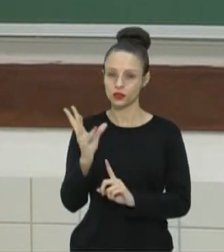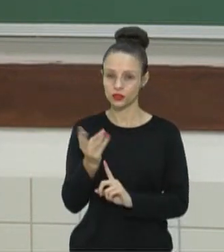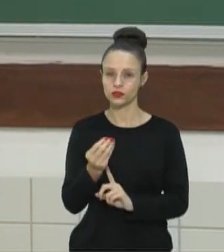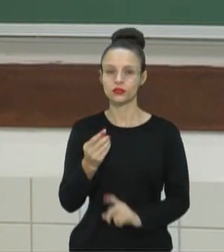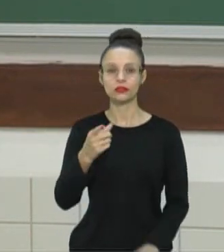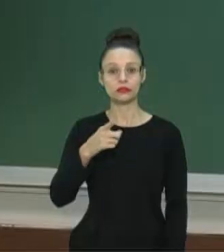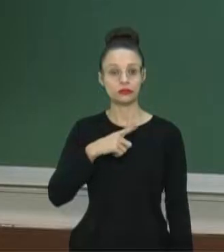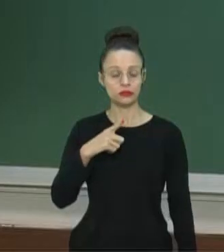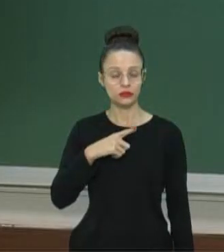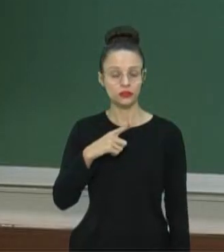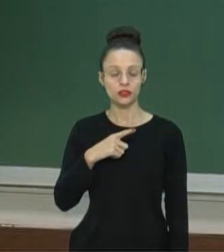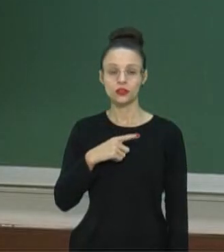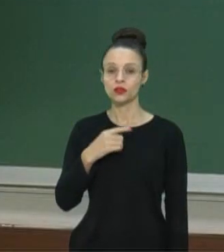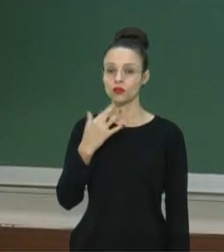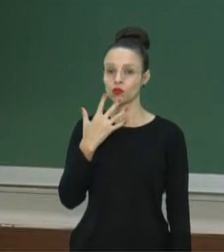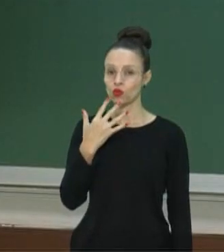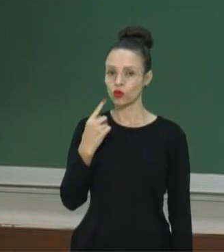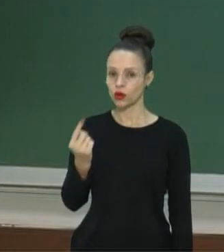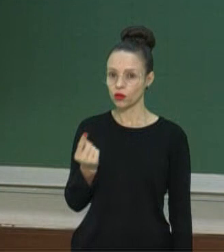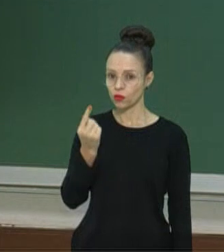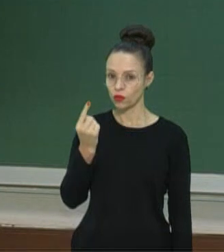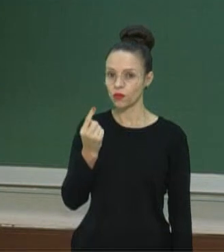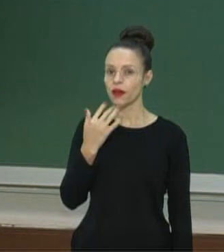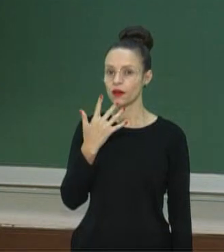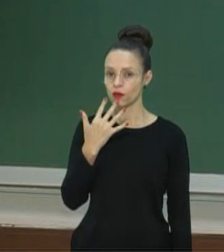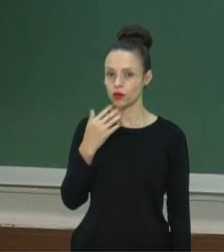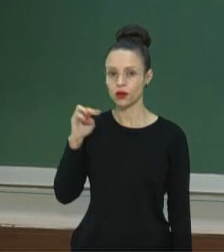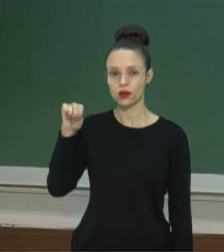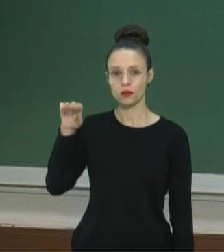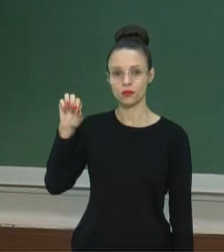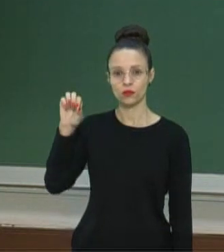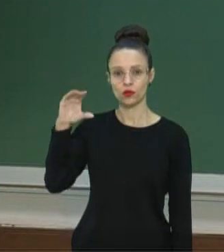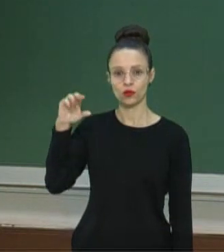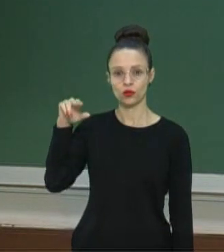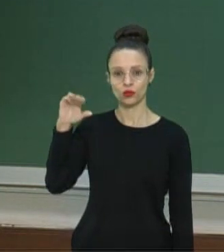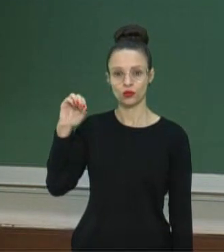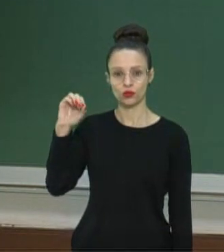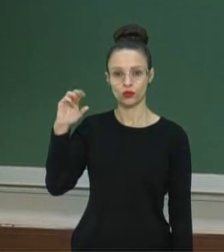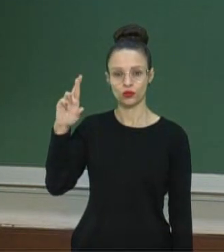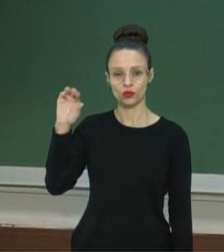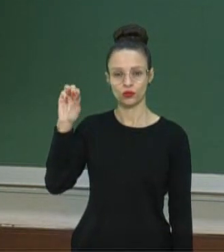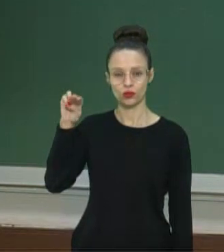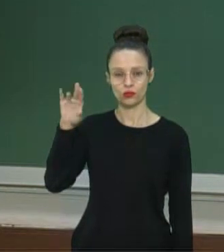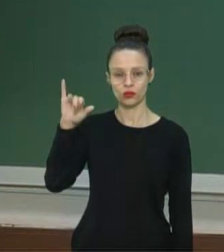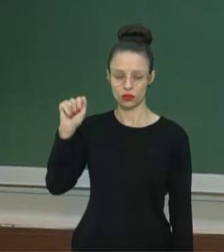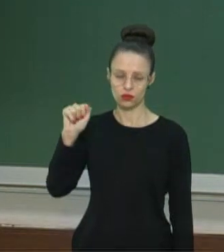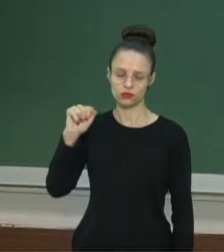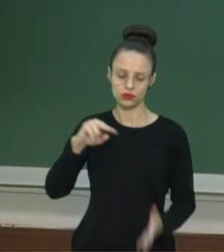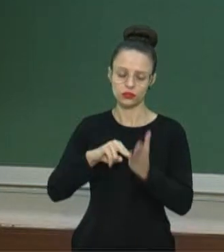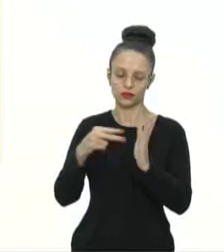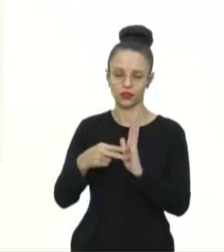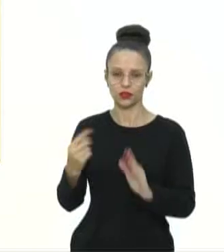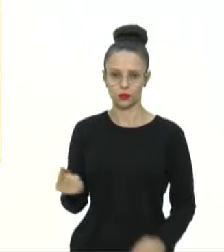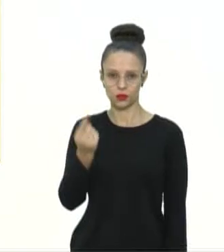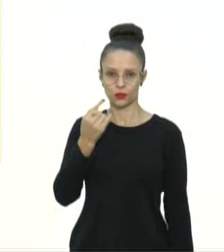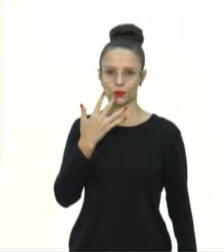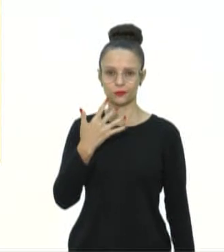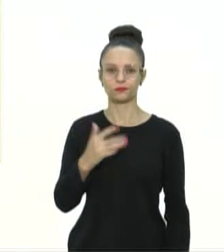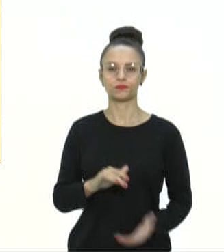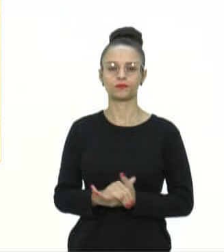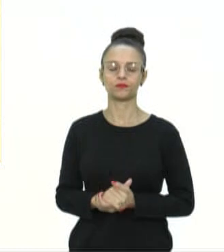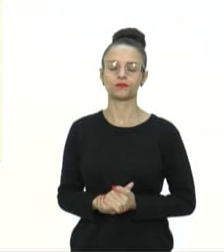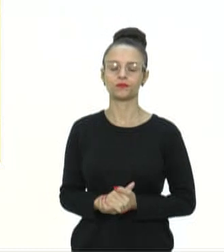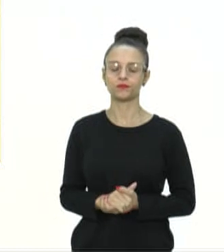os tons de monocromia. Mono, uma cor, e cromia, a cor.